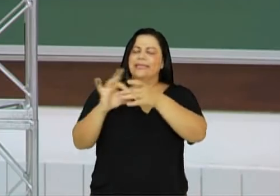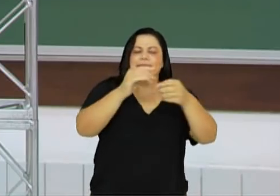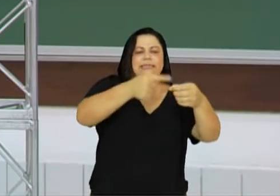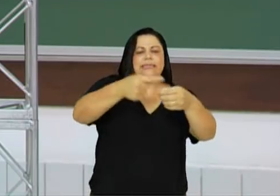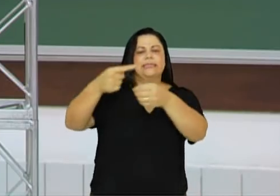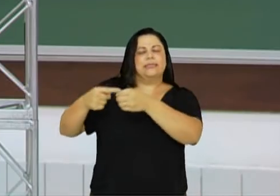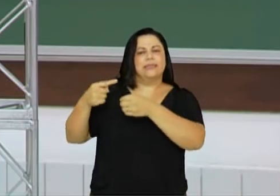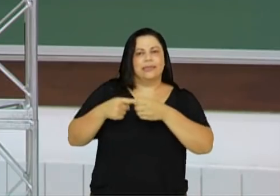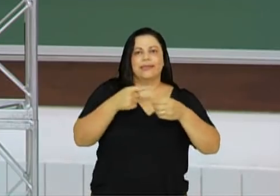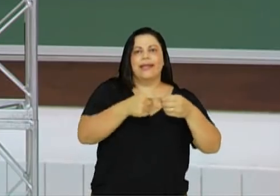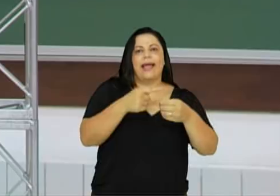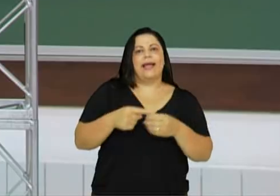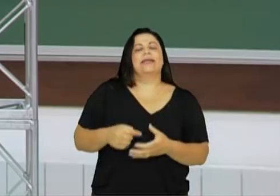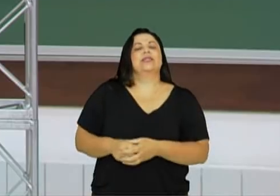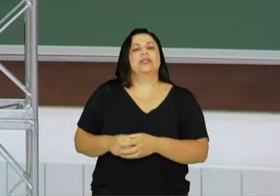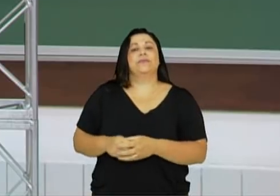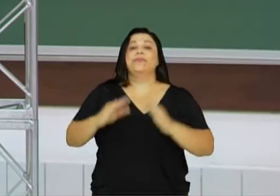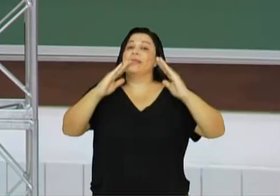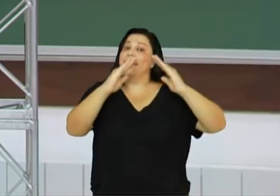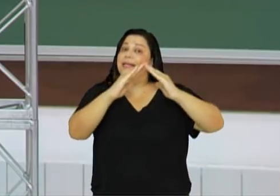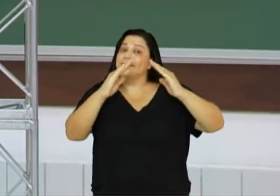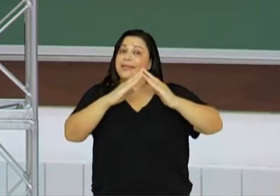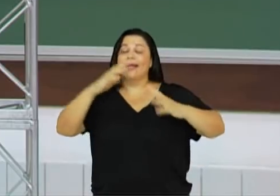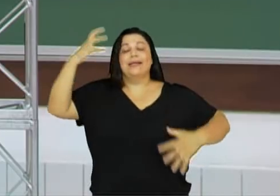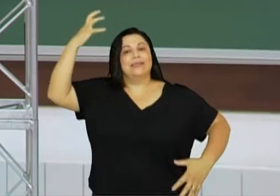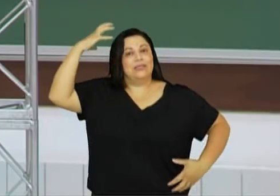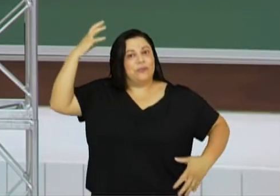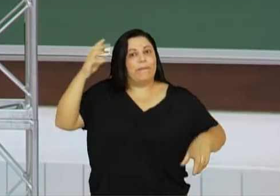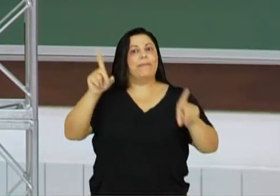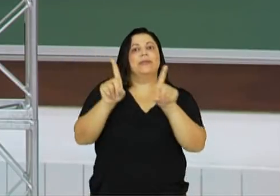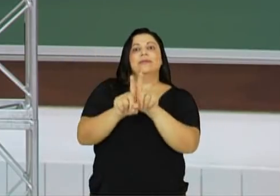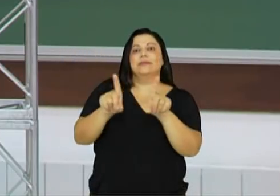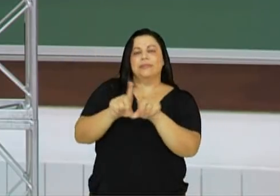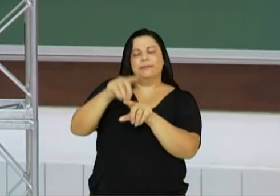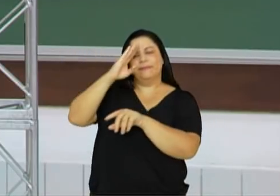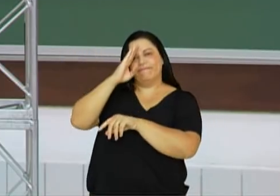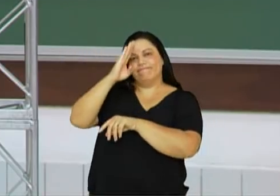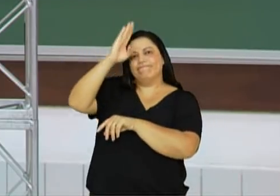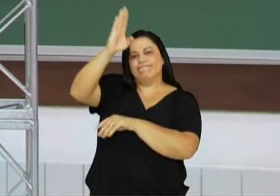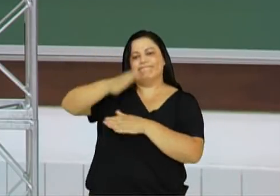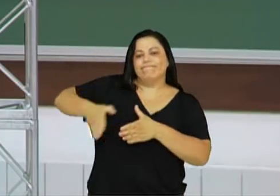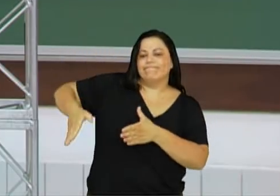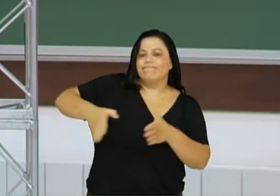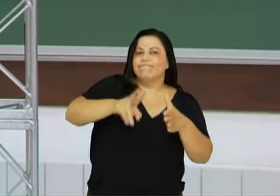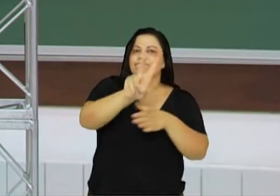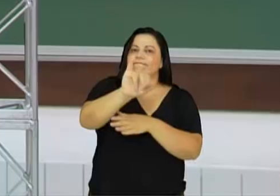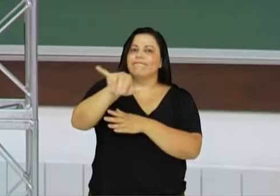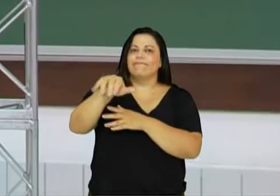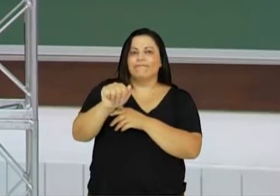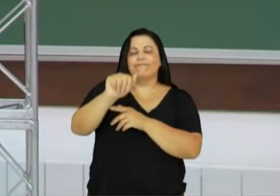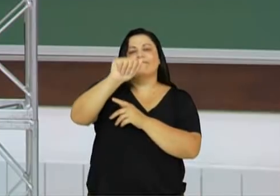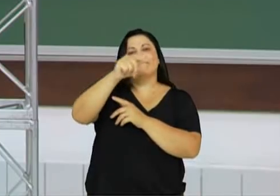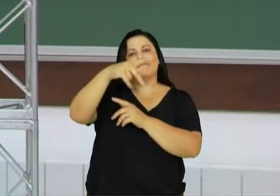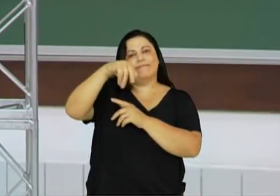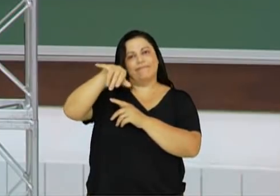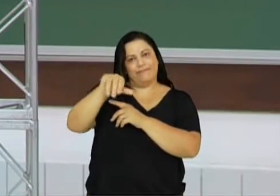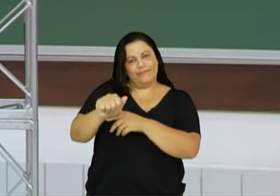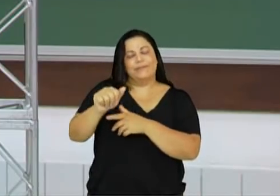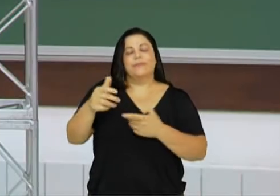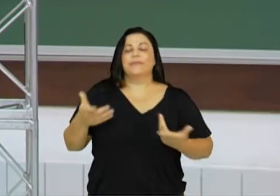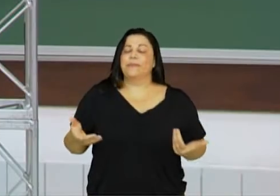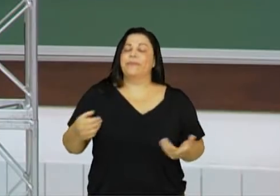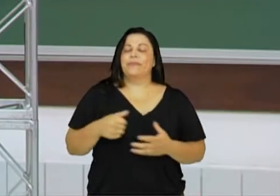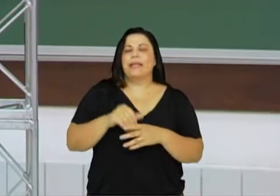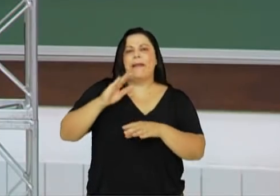Romano, os termas e as casas de banho e também as principais vias romanas, e a gente falou da Via Ápia, né, uma via aí